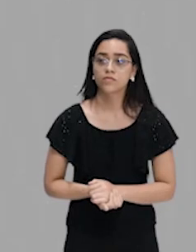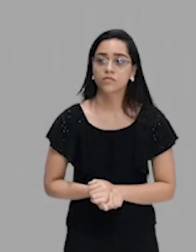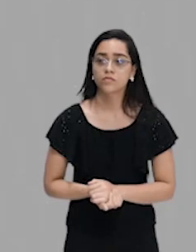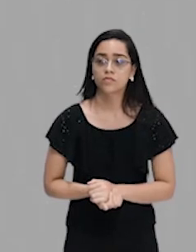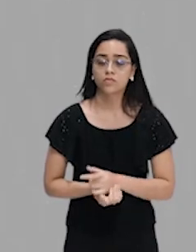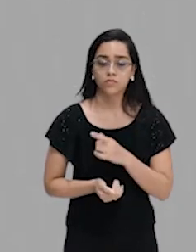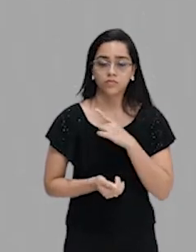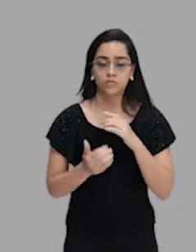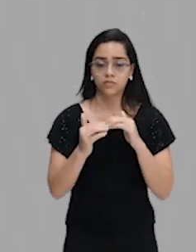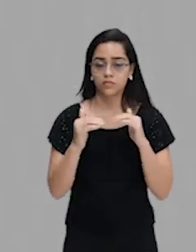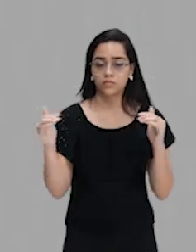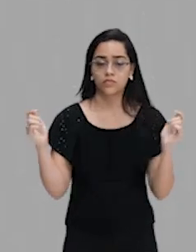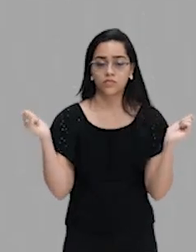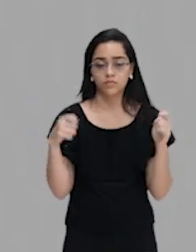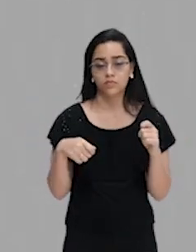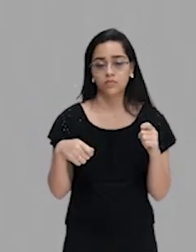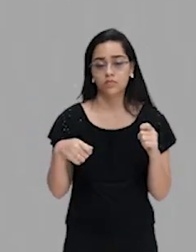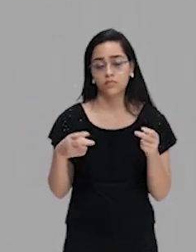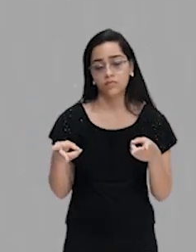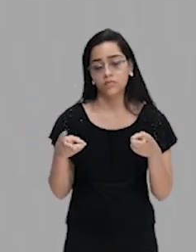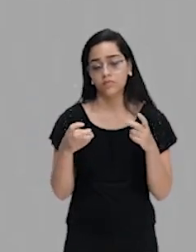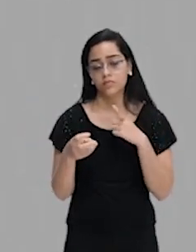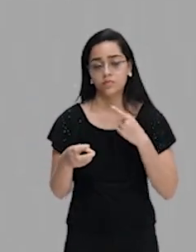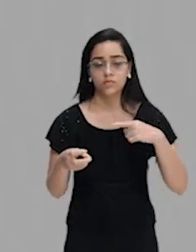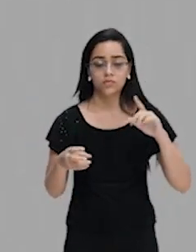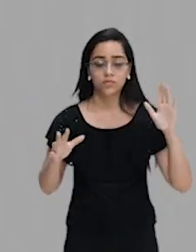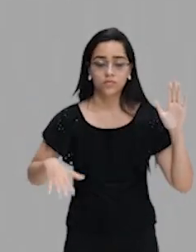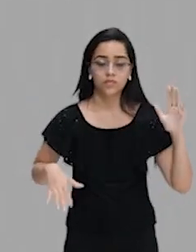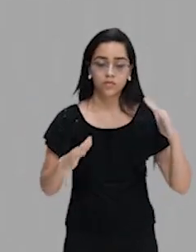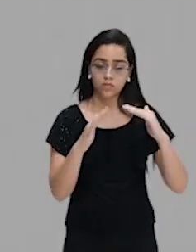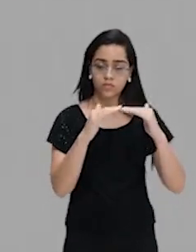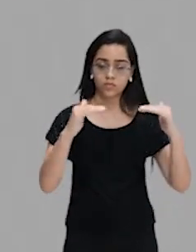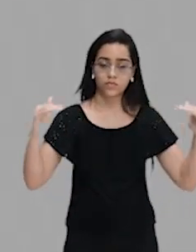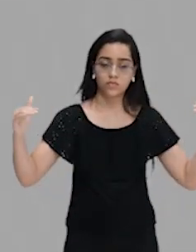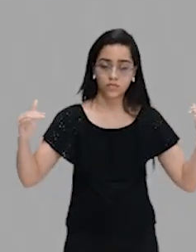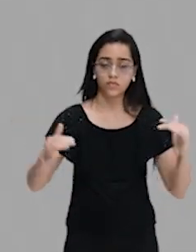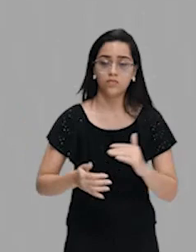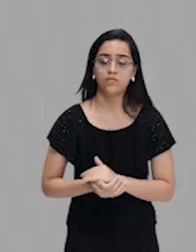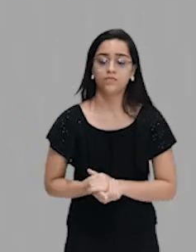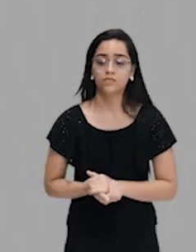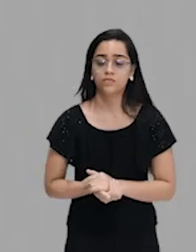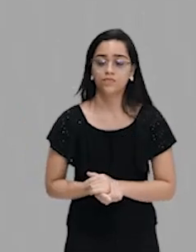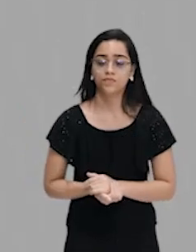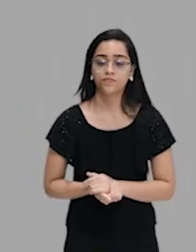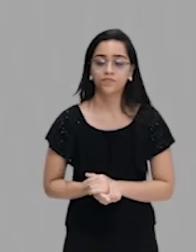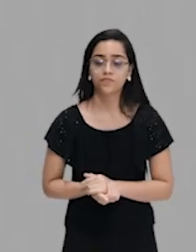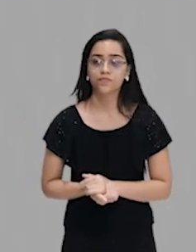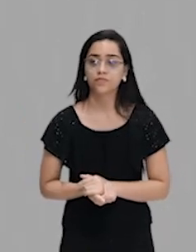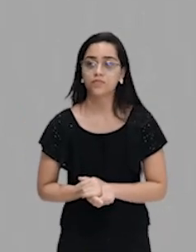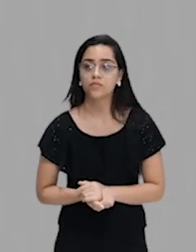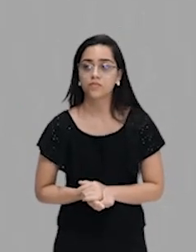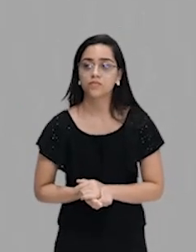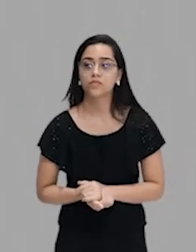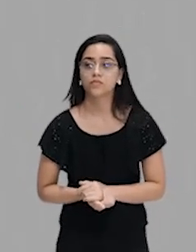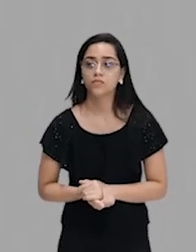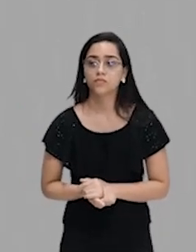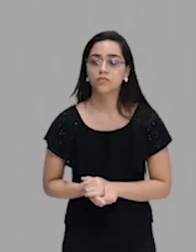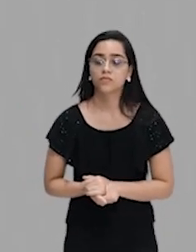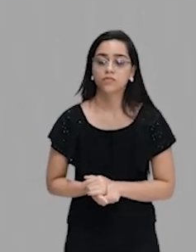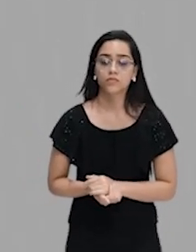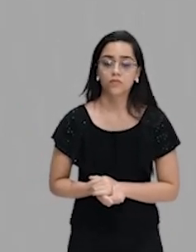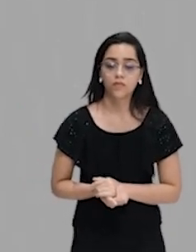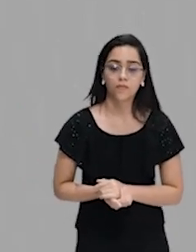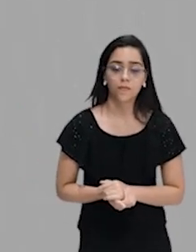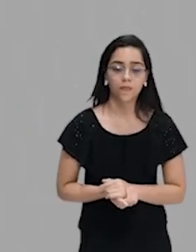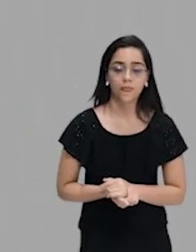Então, o horizonte, nós podemos ver, vai na praia, tem lá, a gente consegue ver o horizonte, a linha do horizonte, certo? É basicamente isso que é o nosso